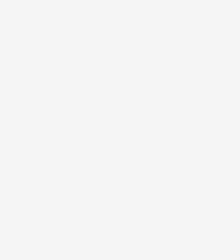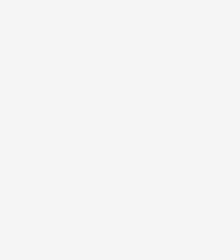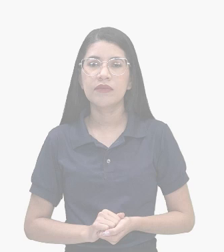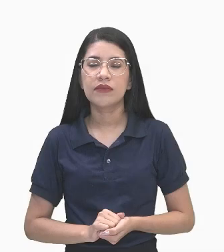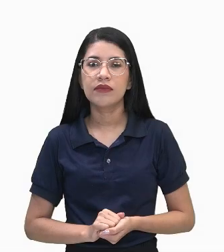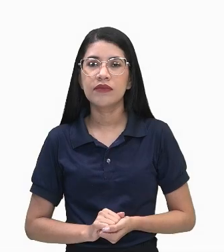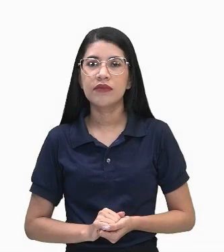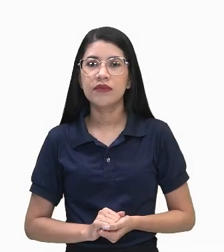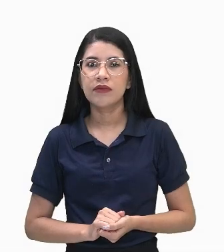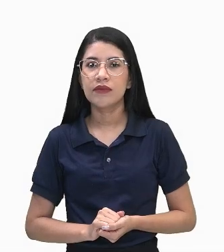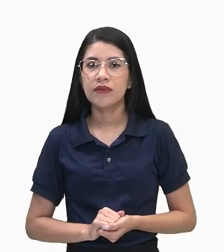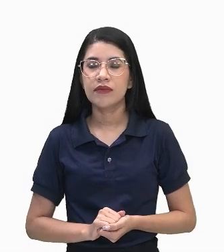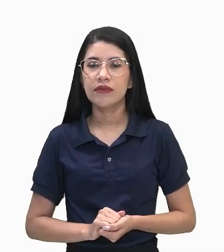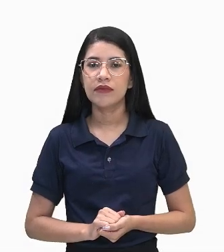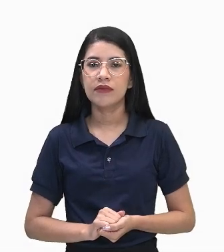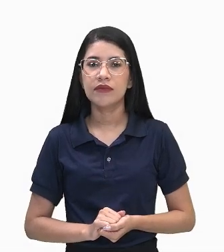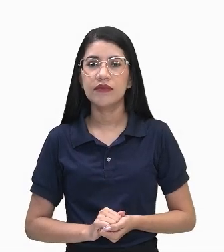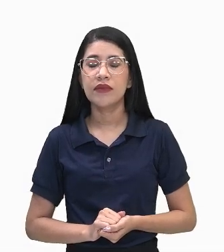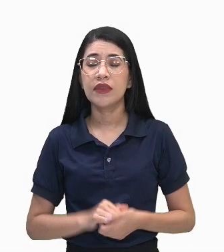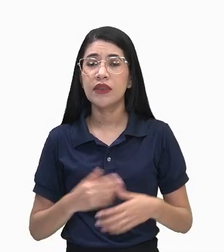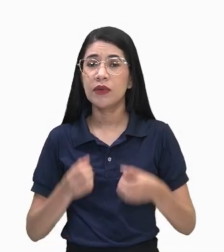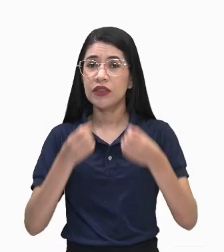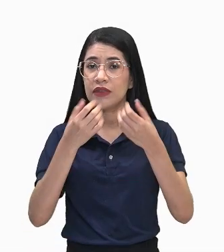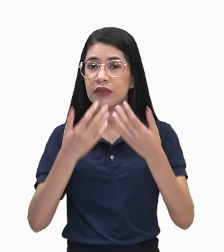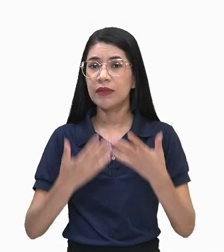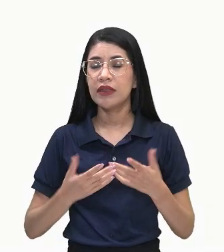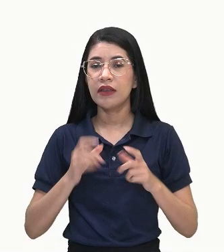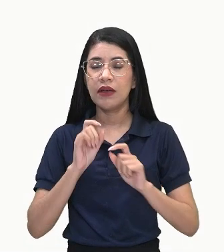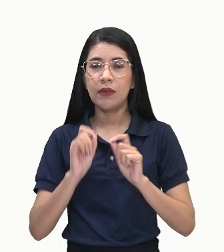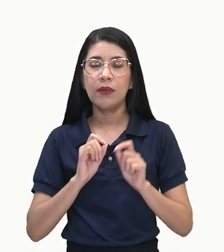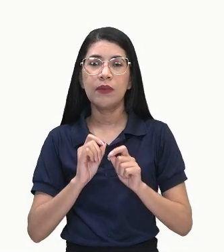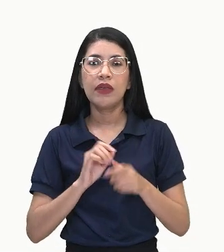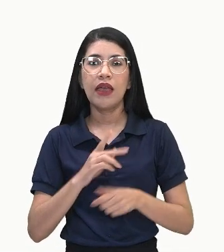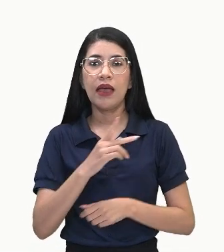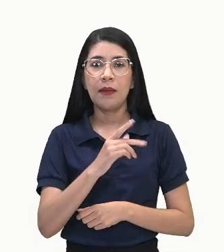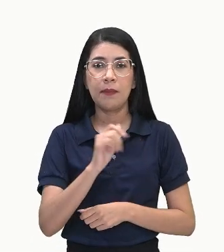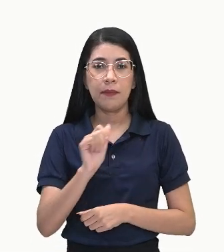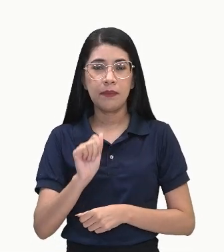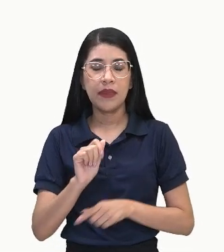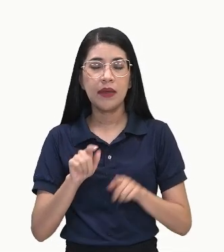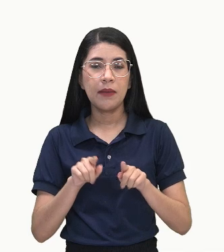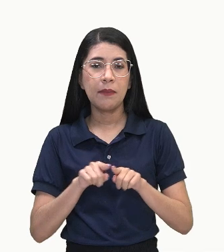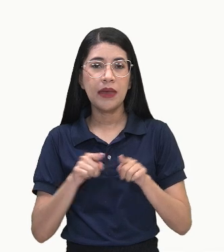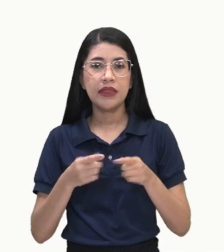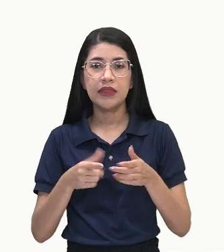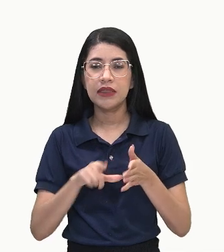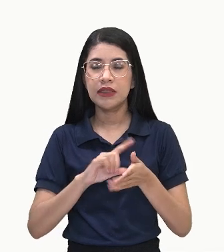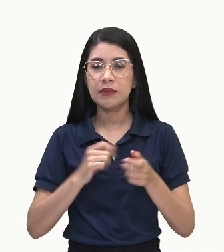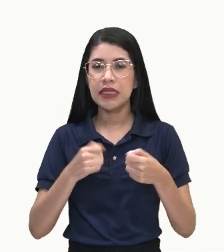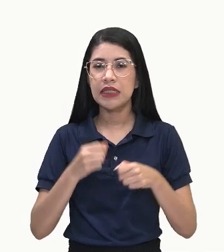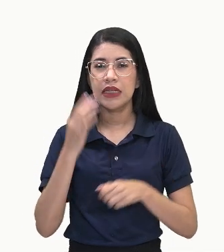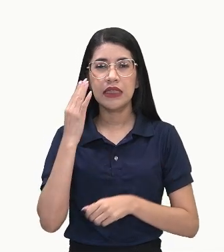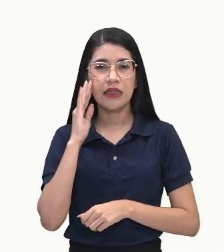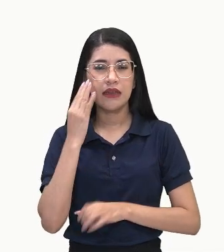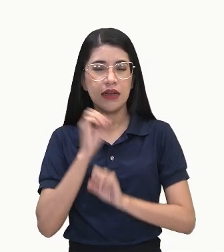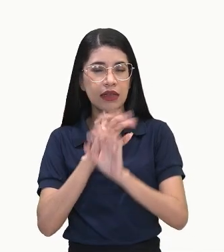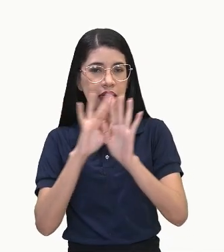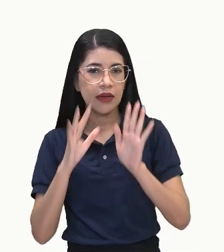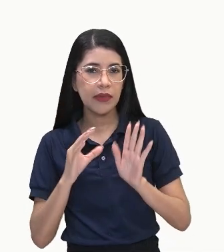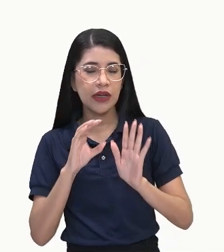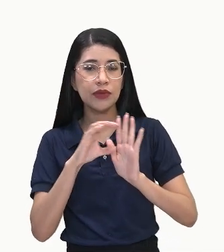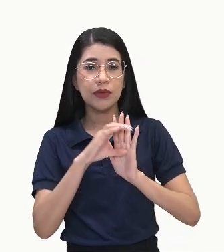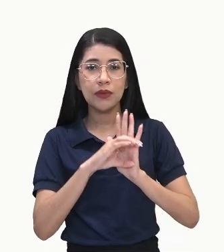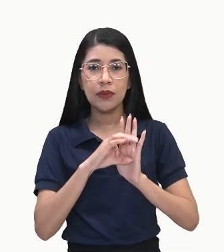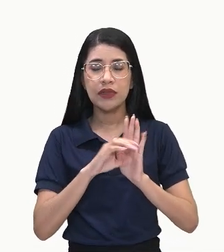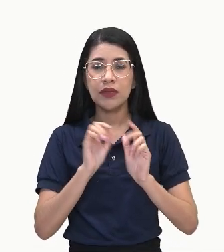Muito bem, pessoal. Vamos falar sobre as progressões, mas antes, claro, a gente precisa entender o conceito de